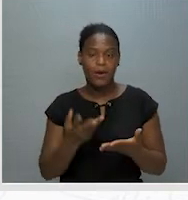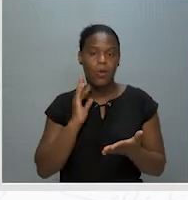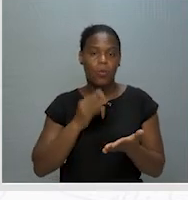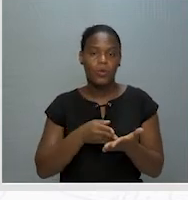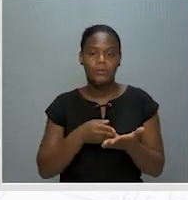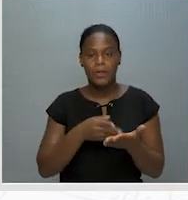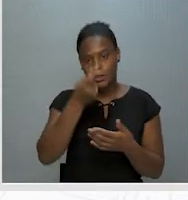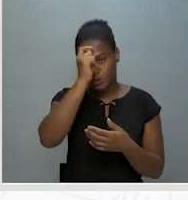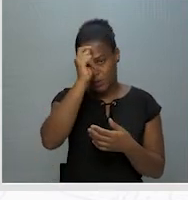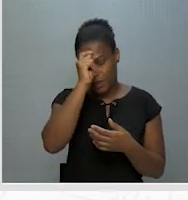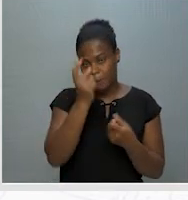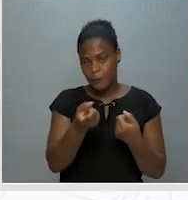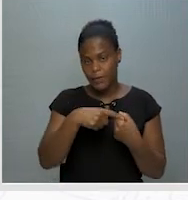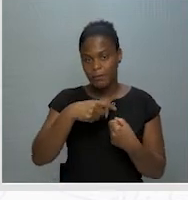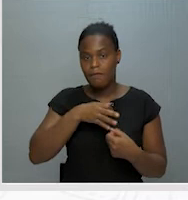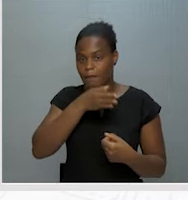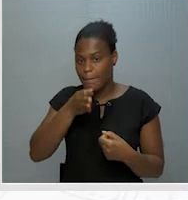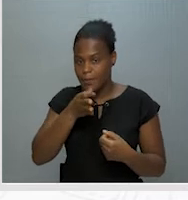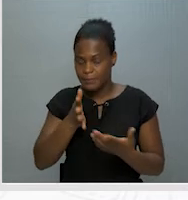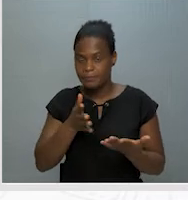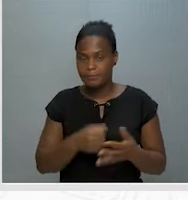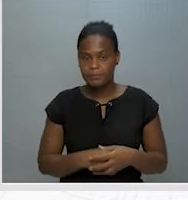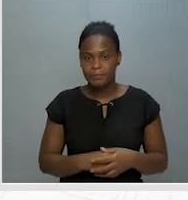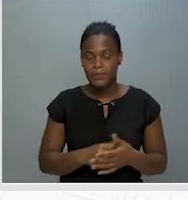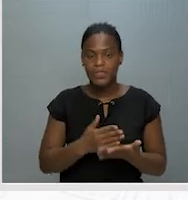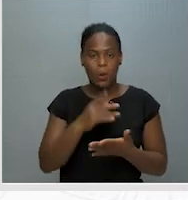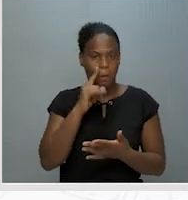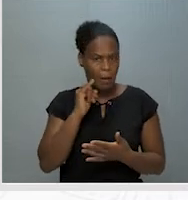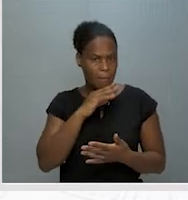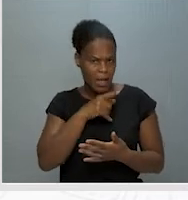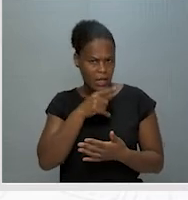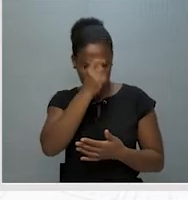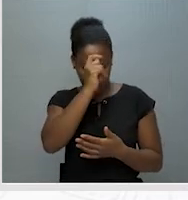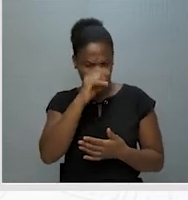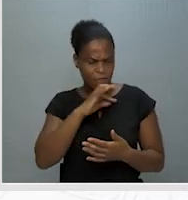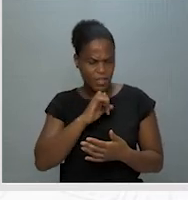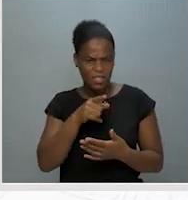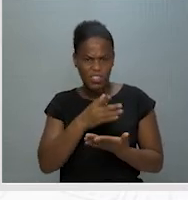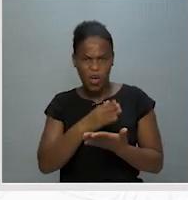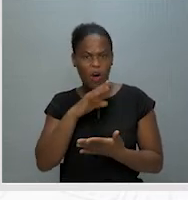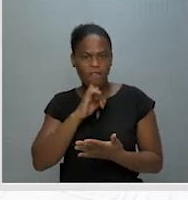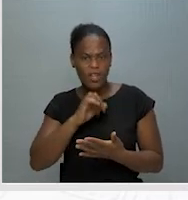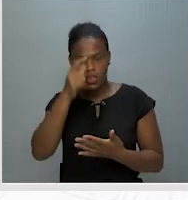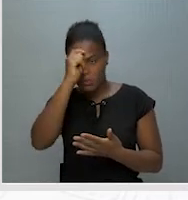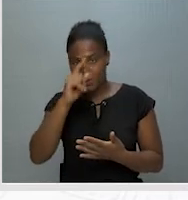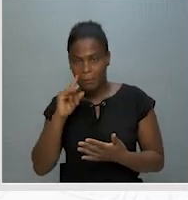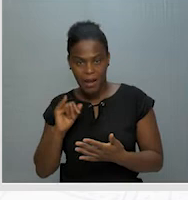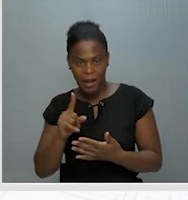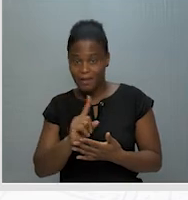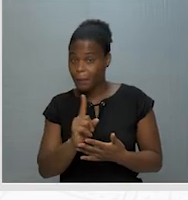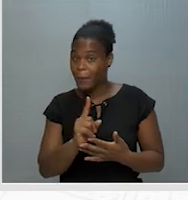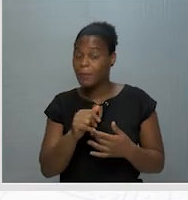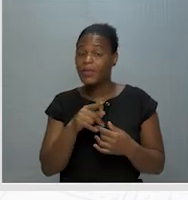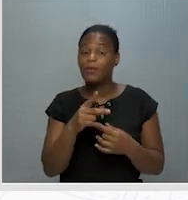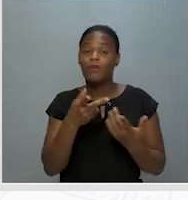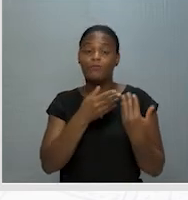último, respeitar os membros da família. Só os pais é que devem respeitar os filhos? Só os filhos é que devem respeitar os pais?